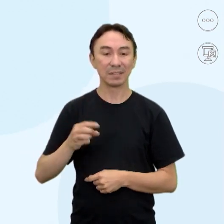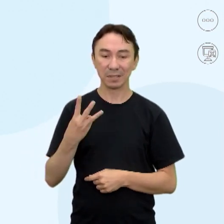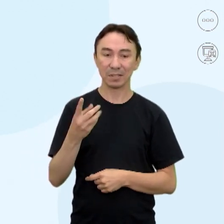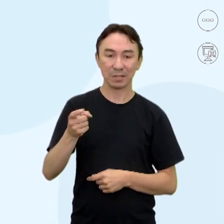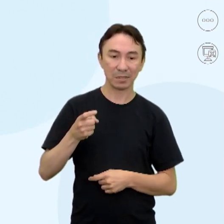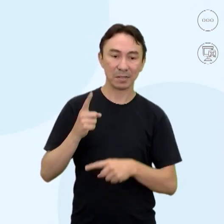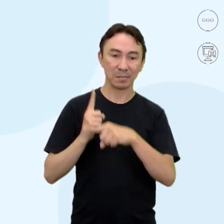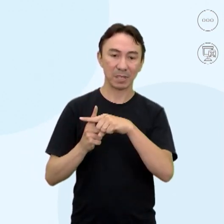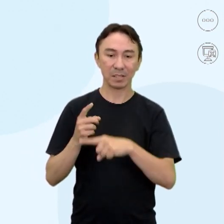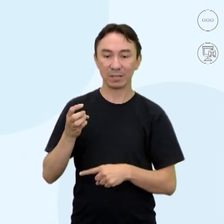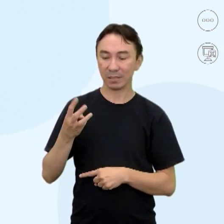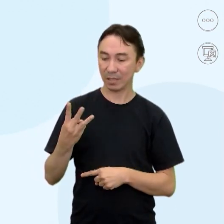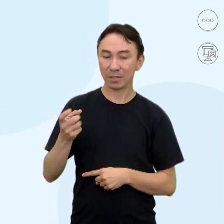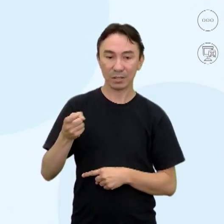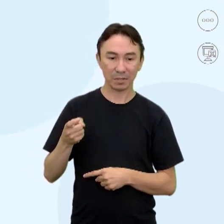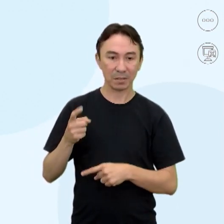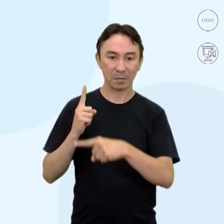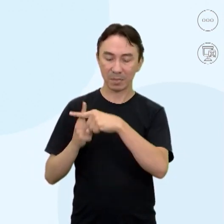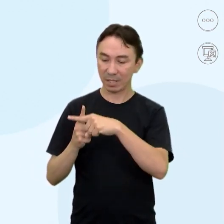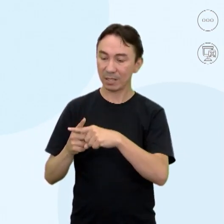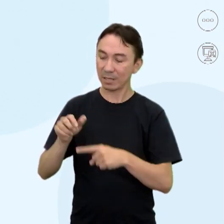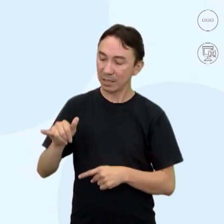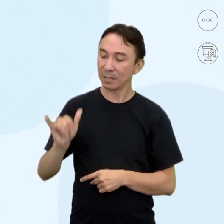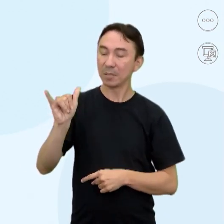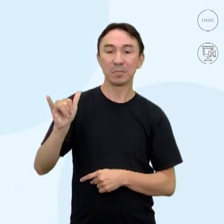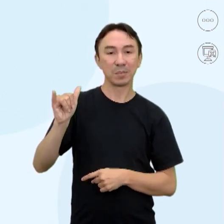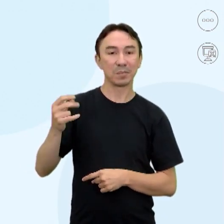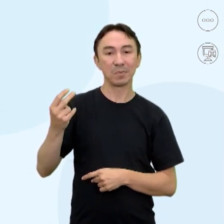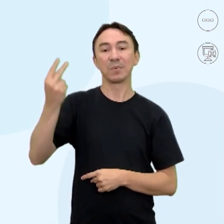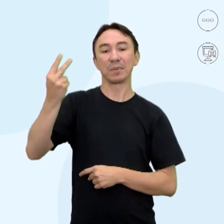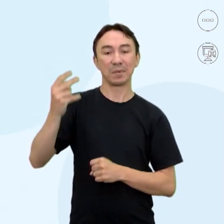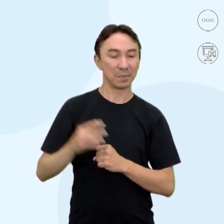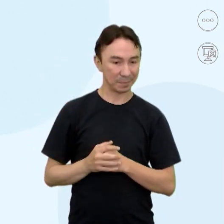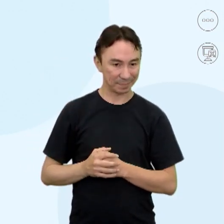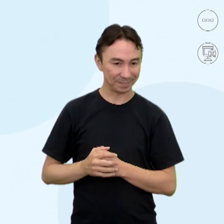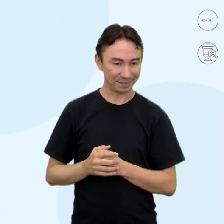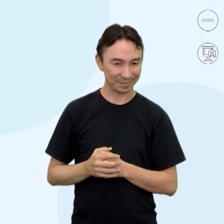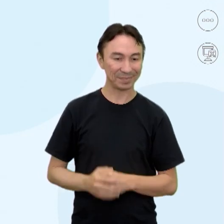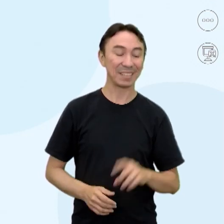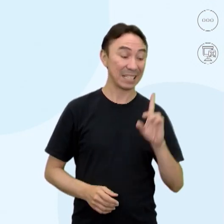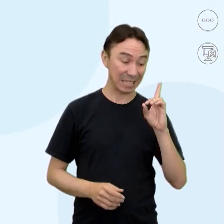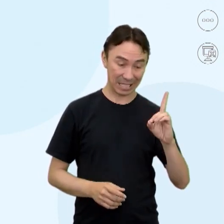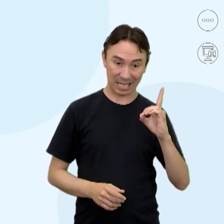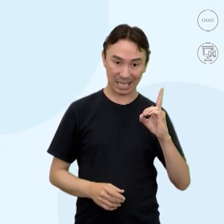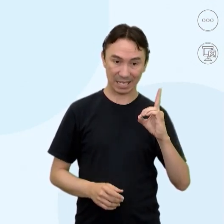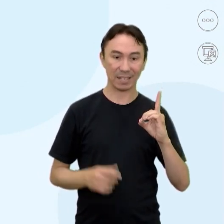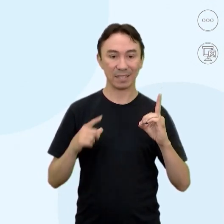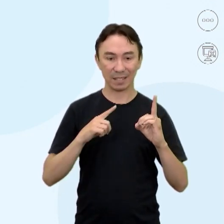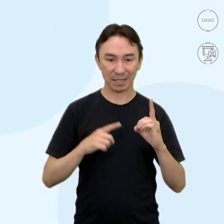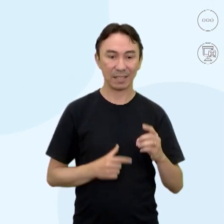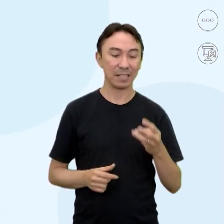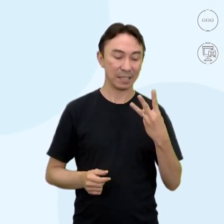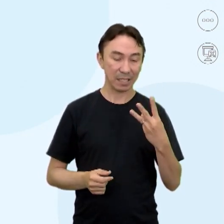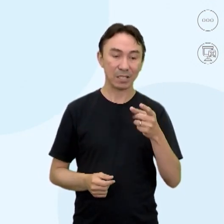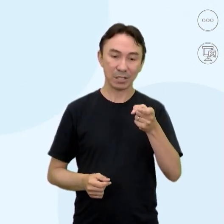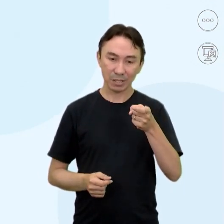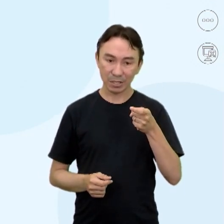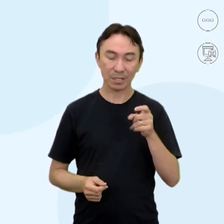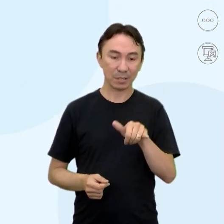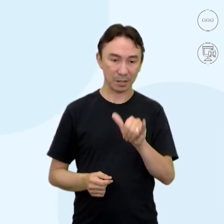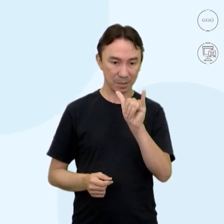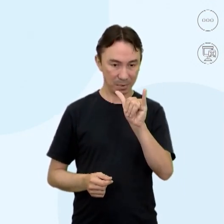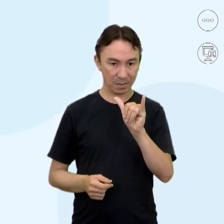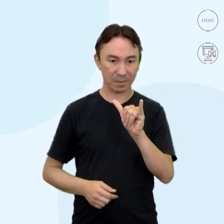mais 3x mais y². Na letra D, nós temos na área 3xy e